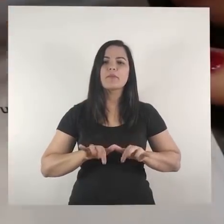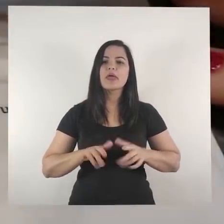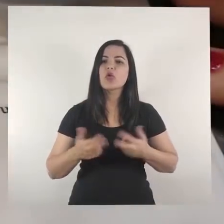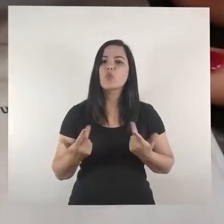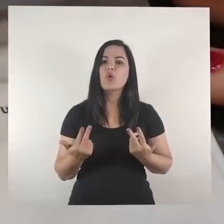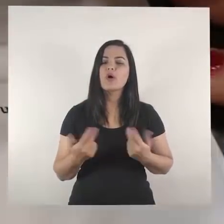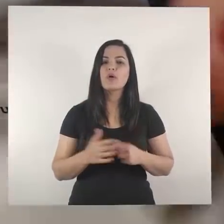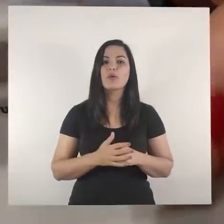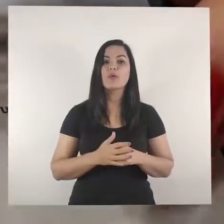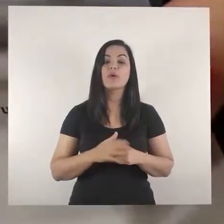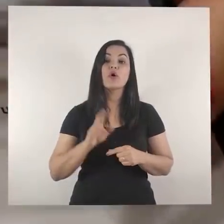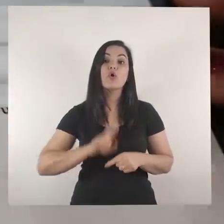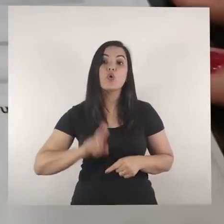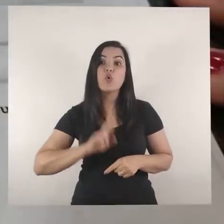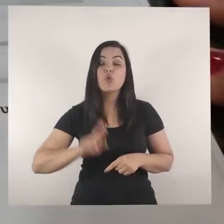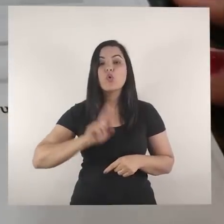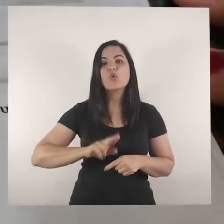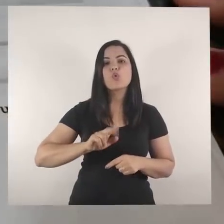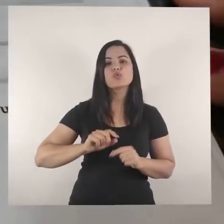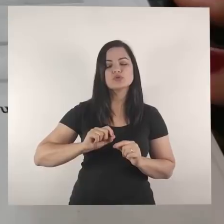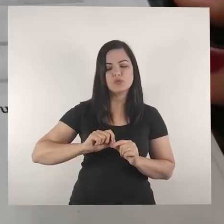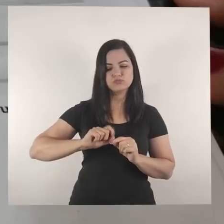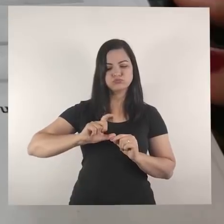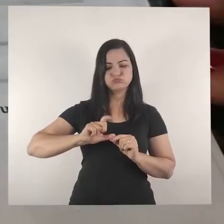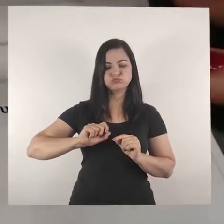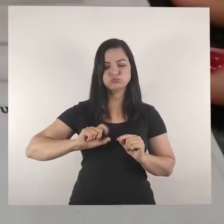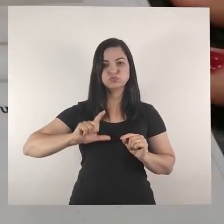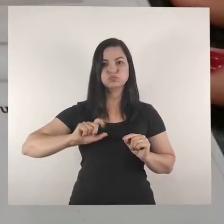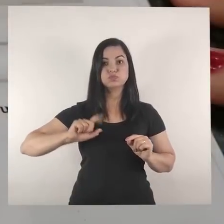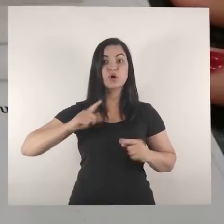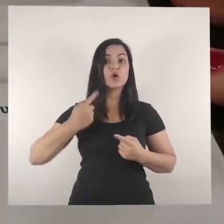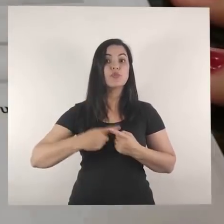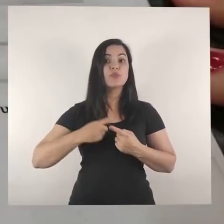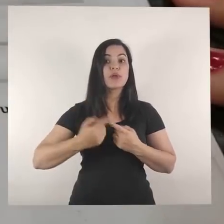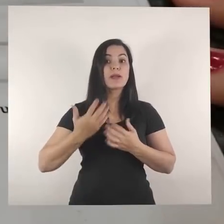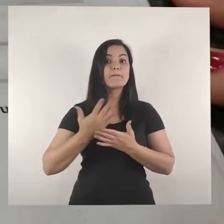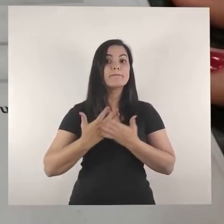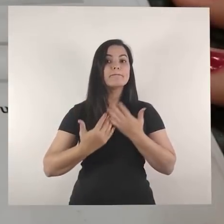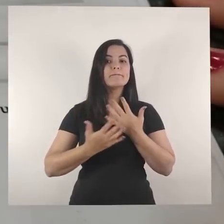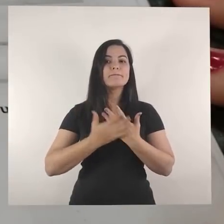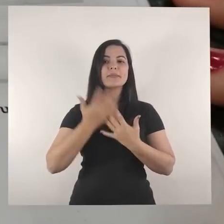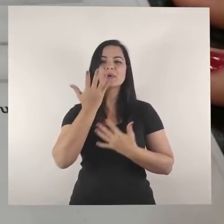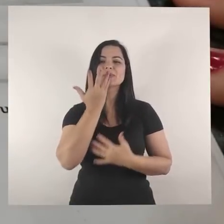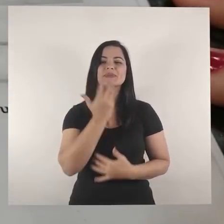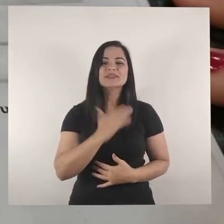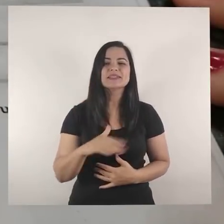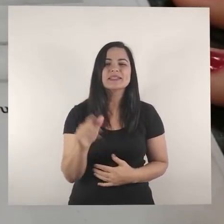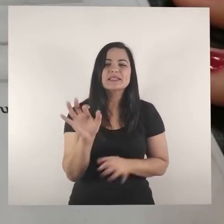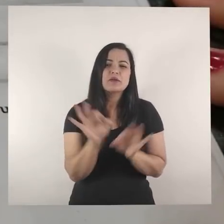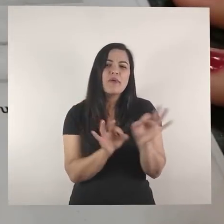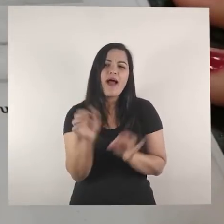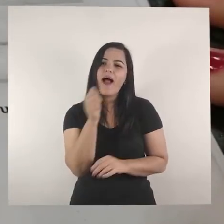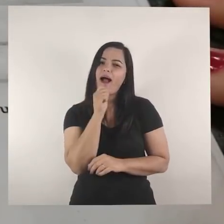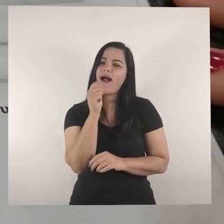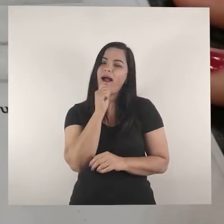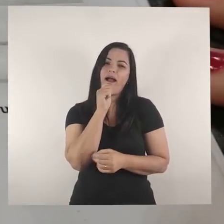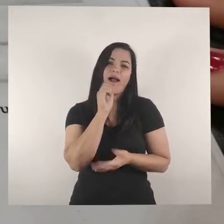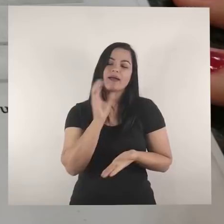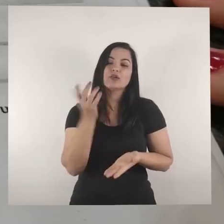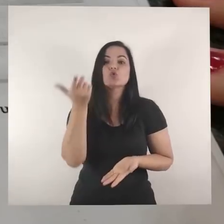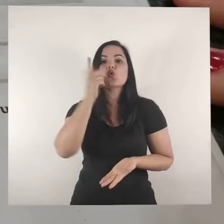a mãozinha das crianças ainda não está preparada para fazer essa letra cheia de curvinhas e a